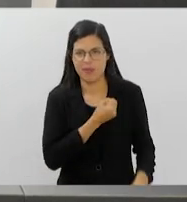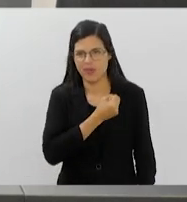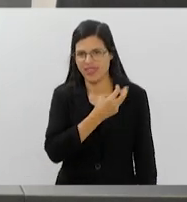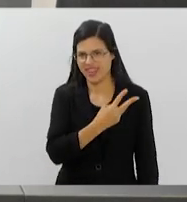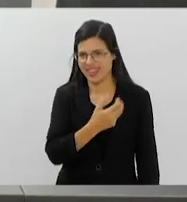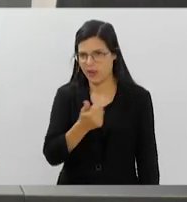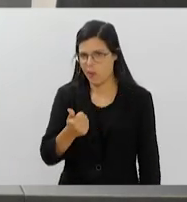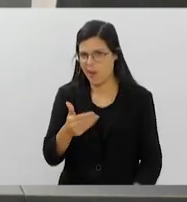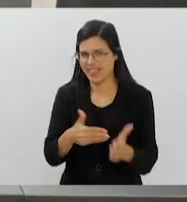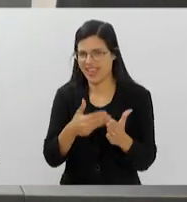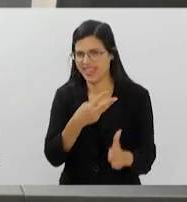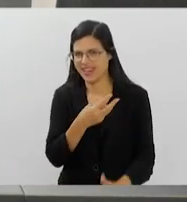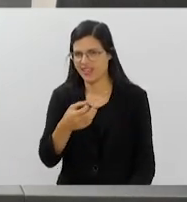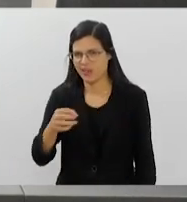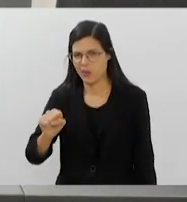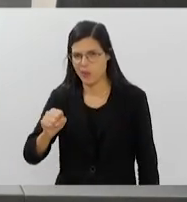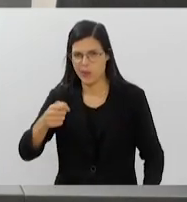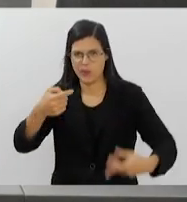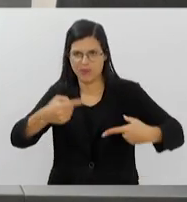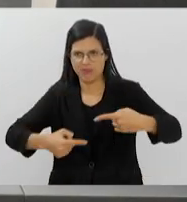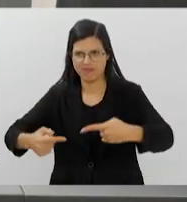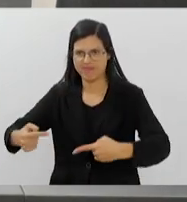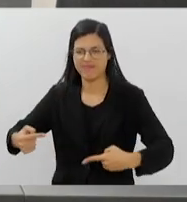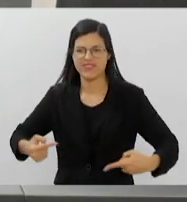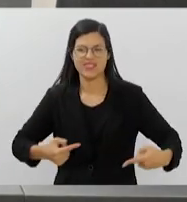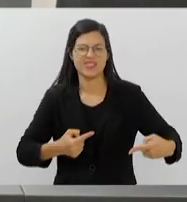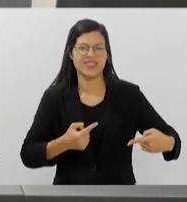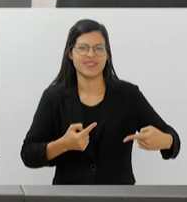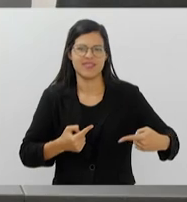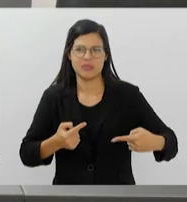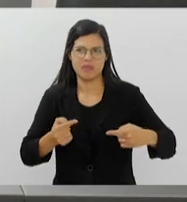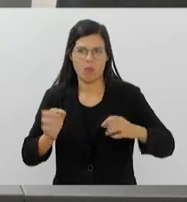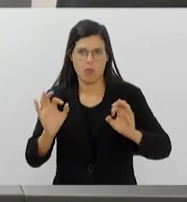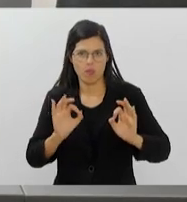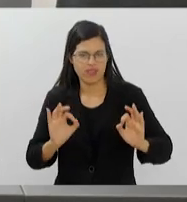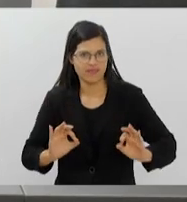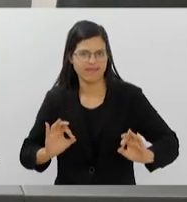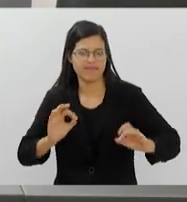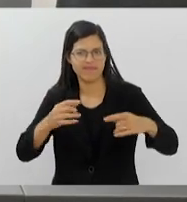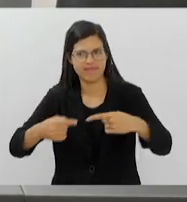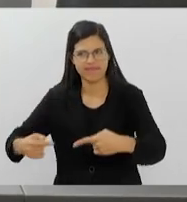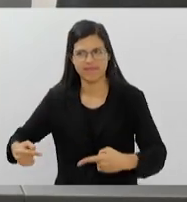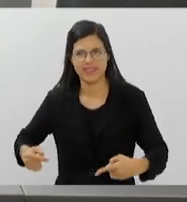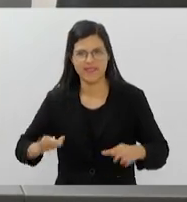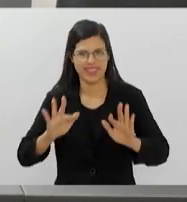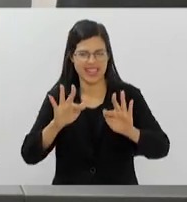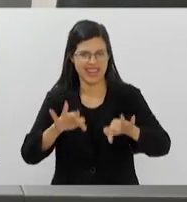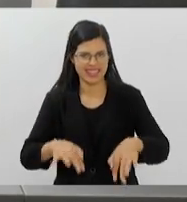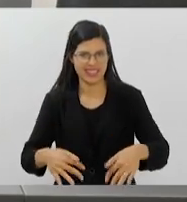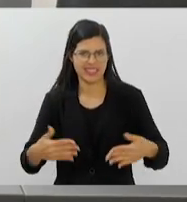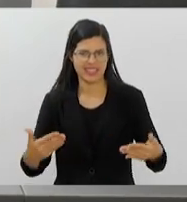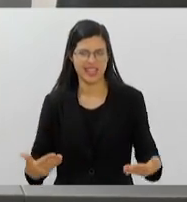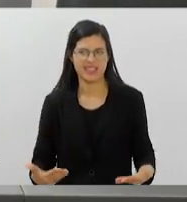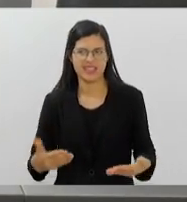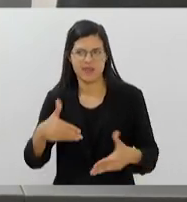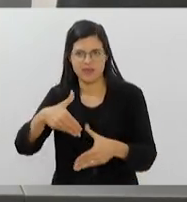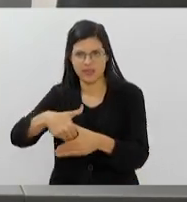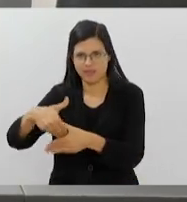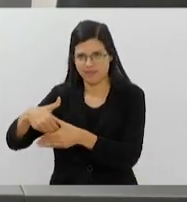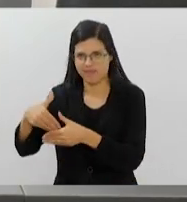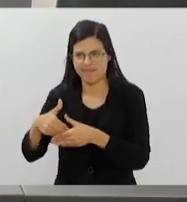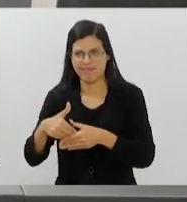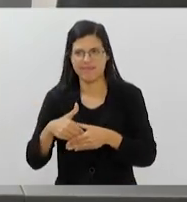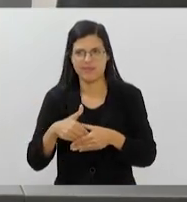38, em discussão. Não havendo quem queira discutir, encerrada a discussão, em votação